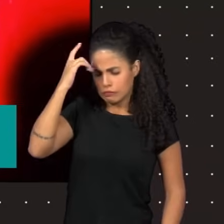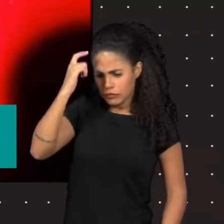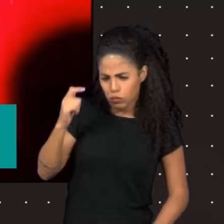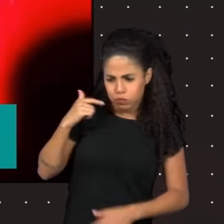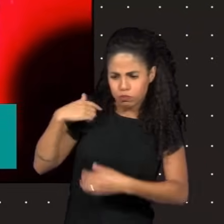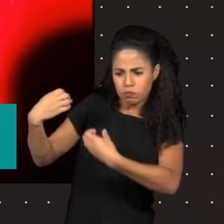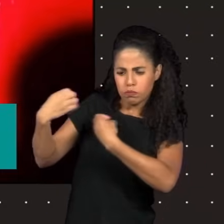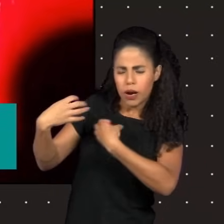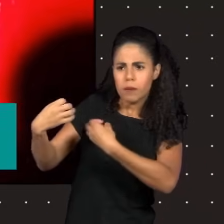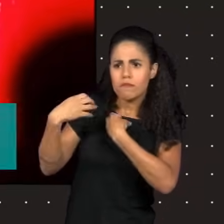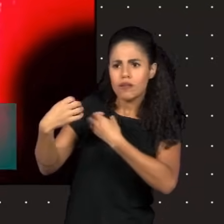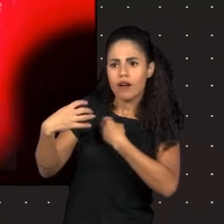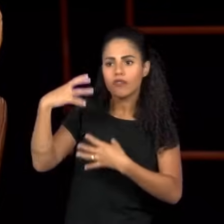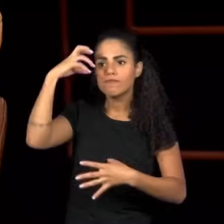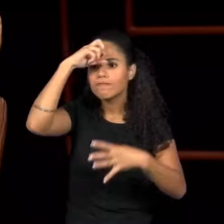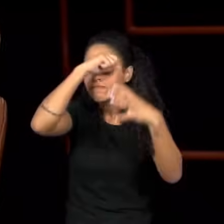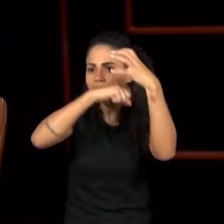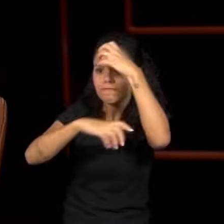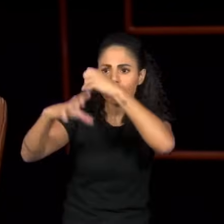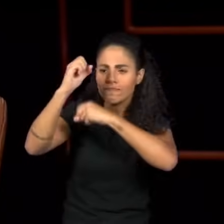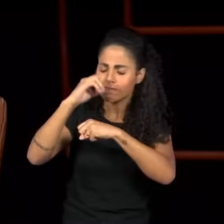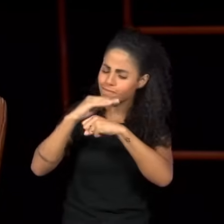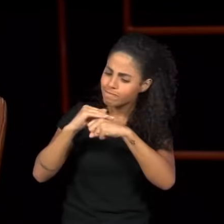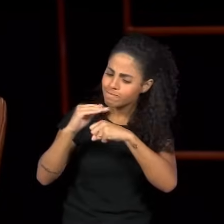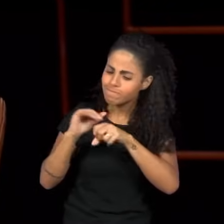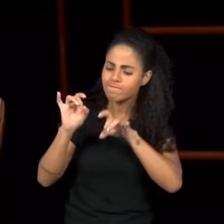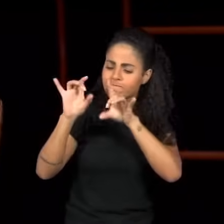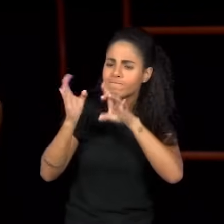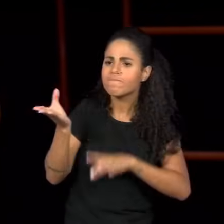um bem enorme. Eu tenho um carinho, um amor enorme